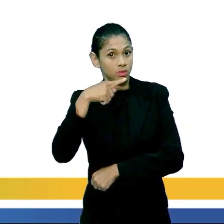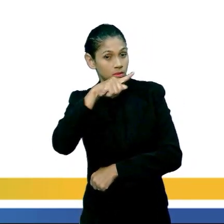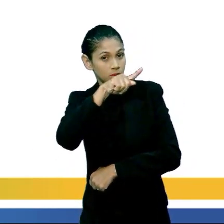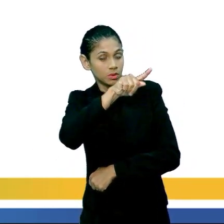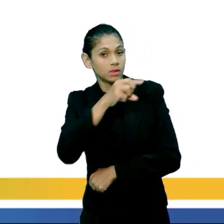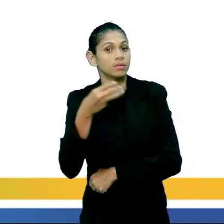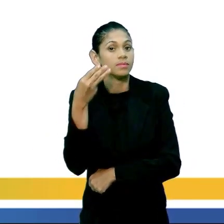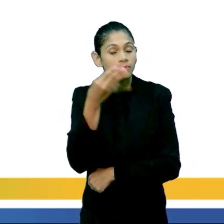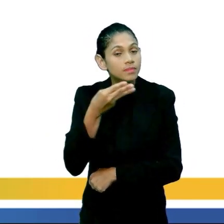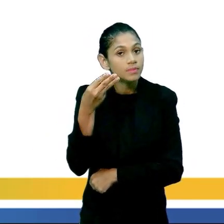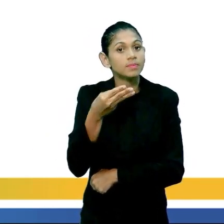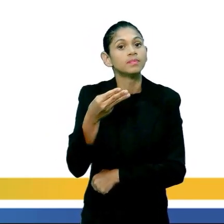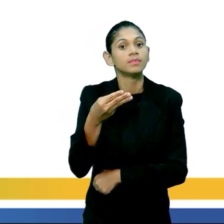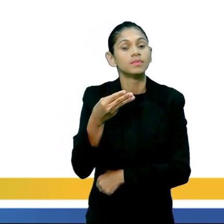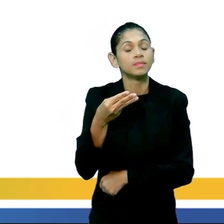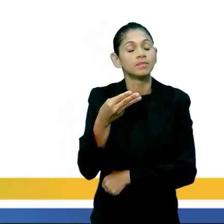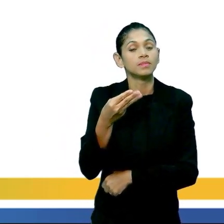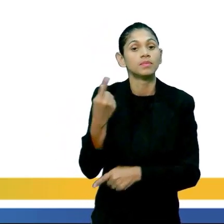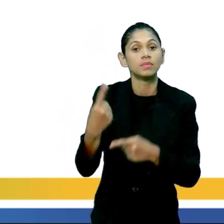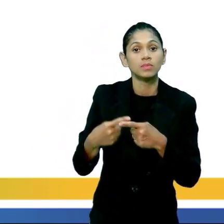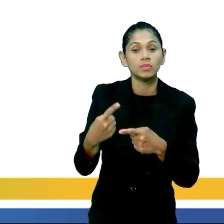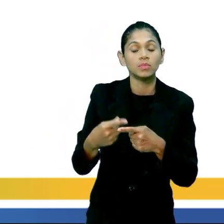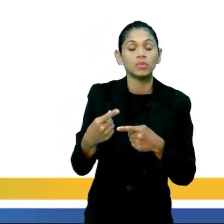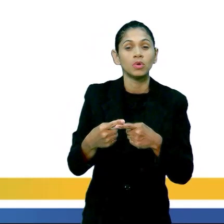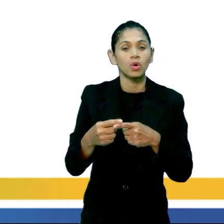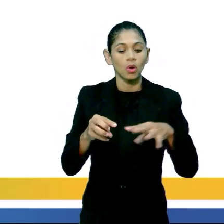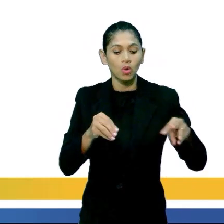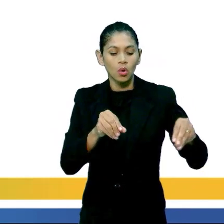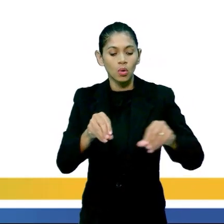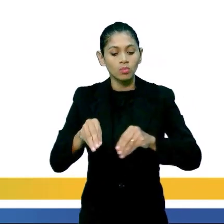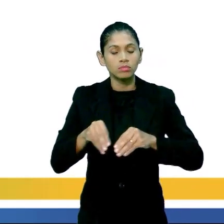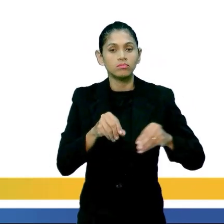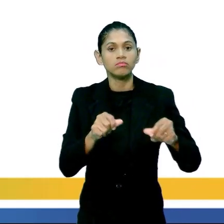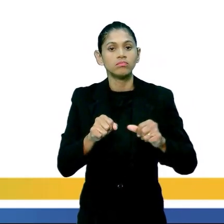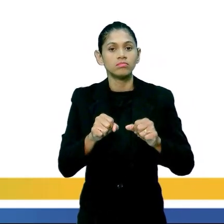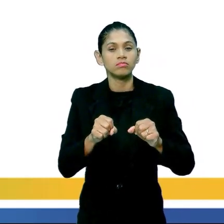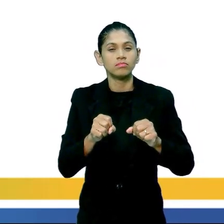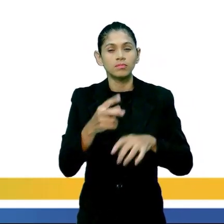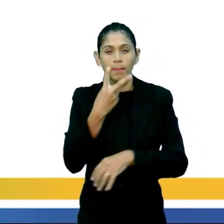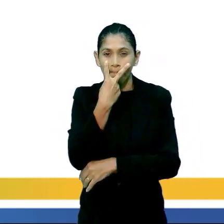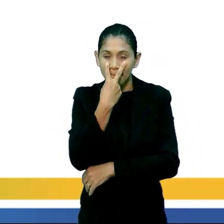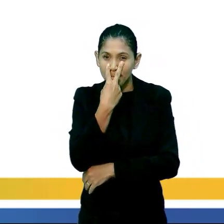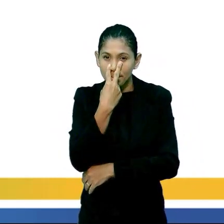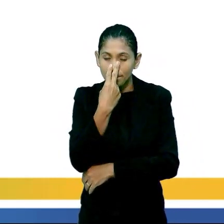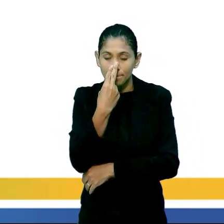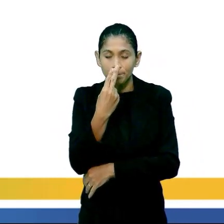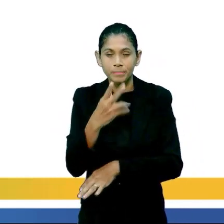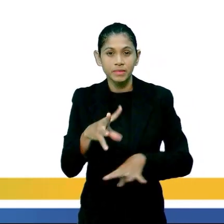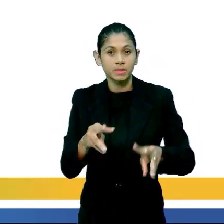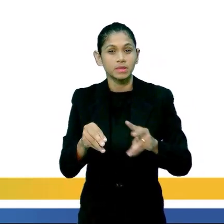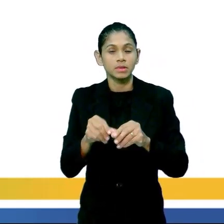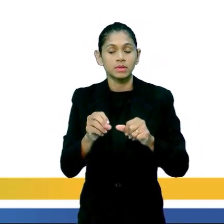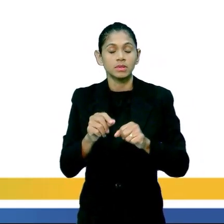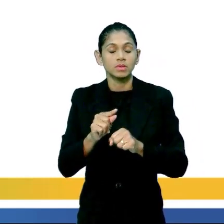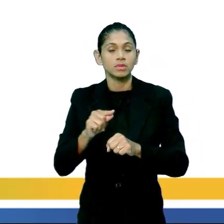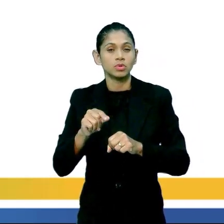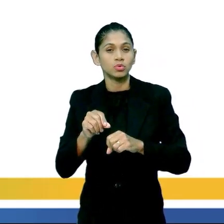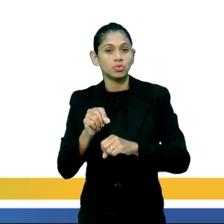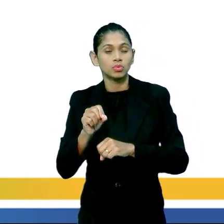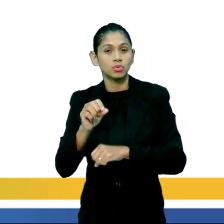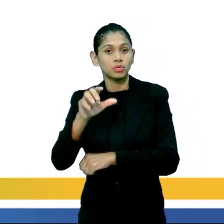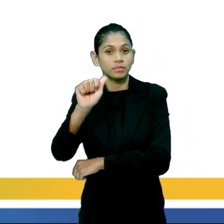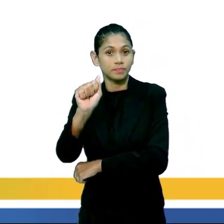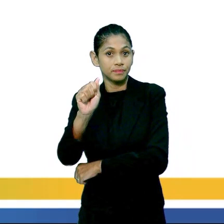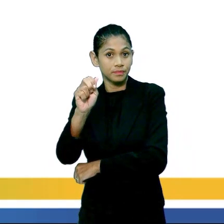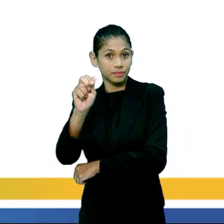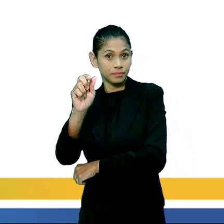o solo e o clima do Brasil, do Nordeste brasileiro, se assemelhava muito ao solo das ilhas do Atlântico, onde